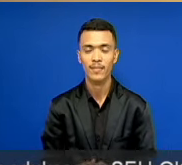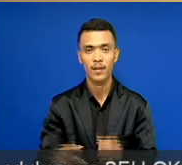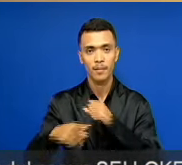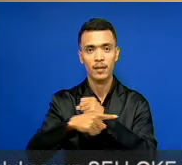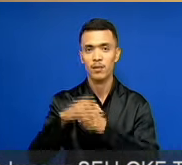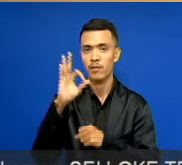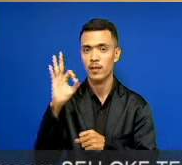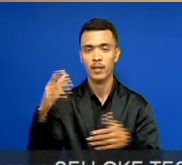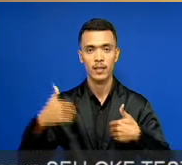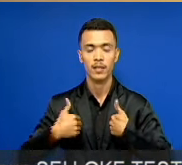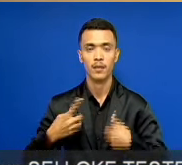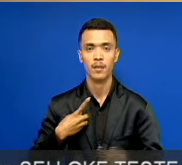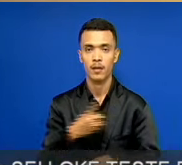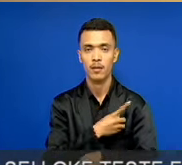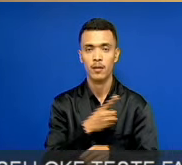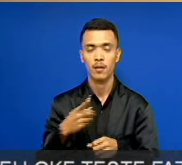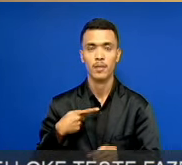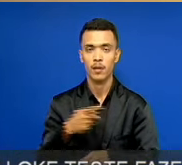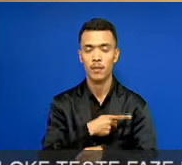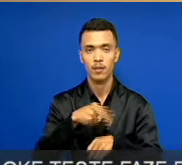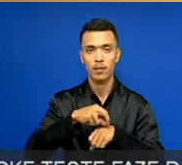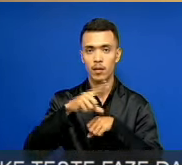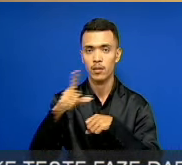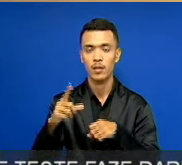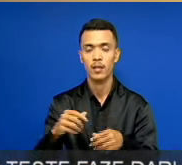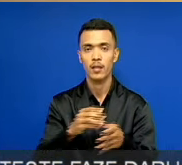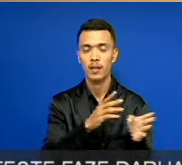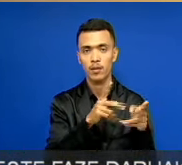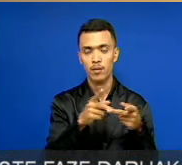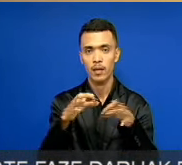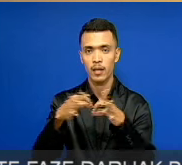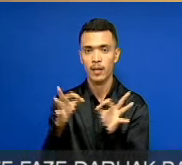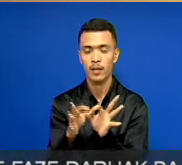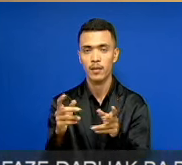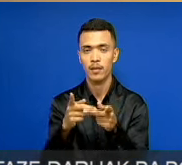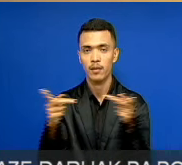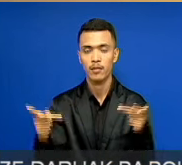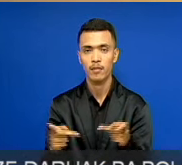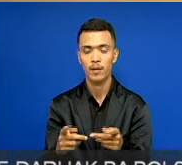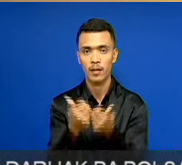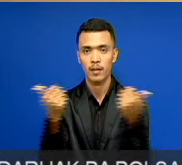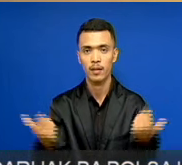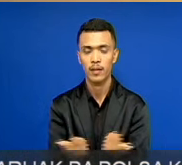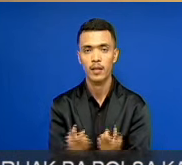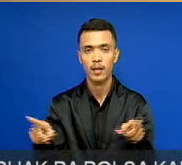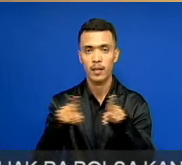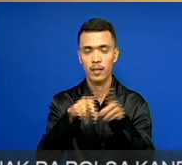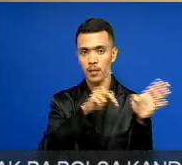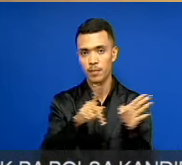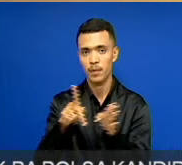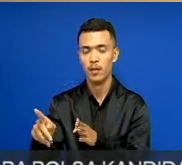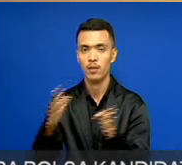Bancada Fretilin y el Parlamento Nacional considera habitación bairro comunitaria no dar plano ordenamiento territorial a